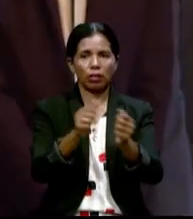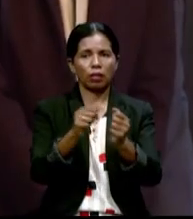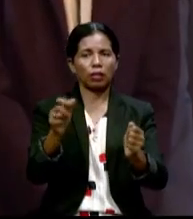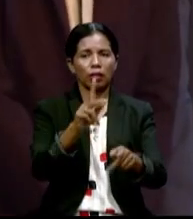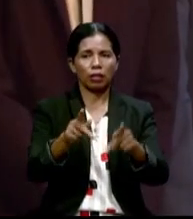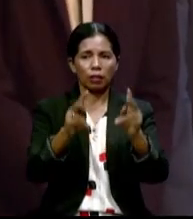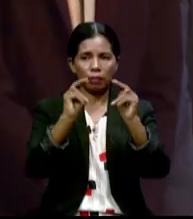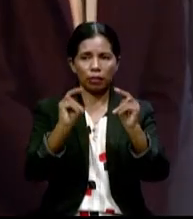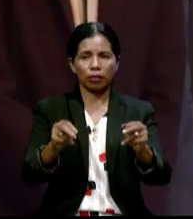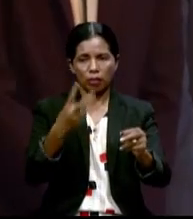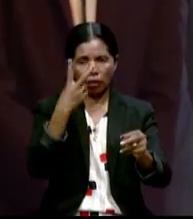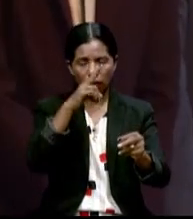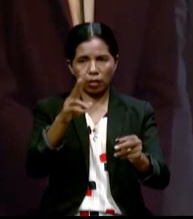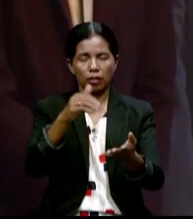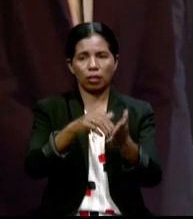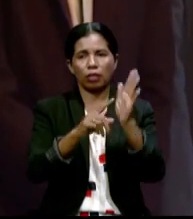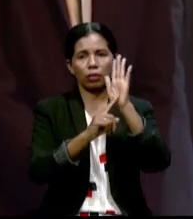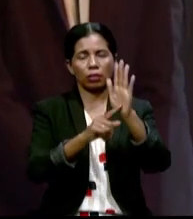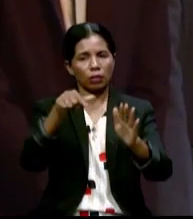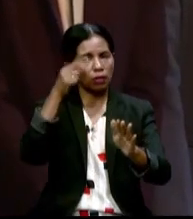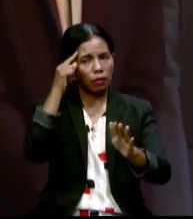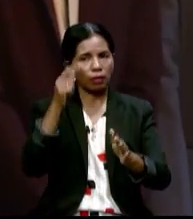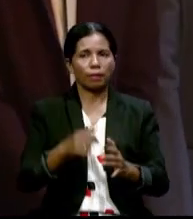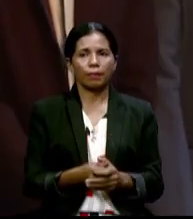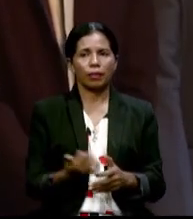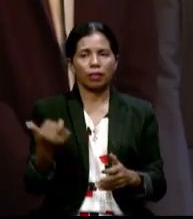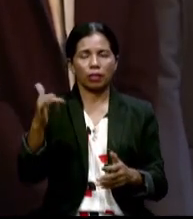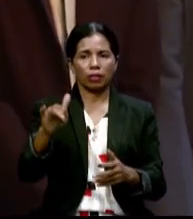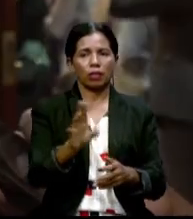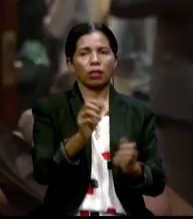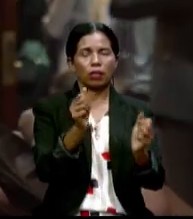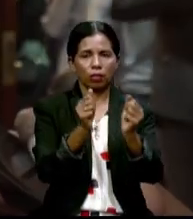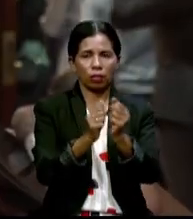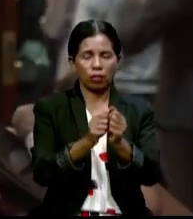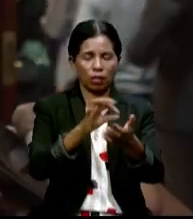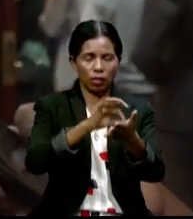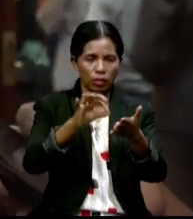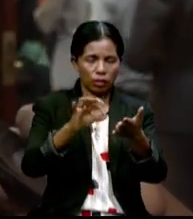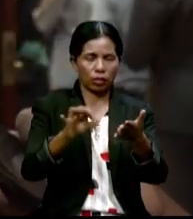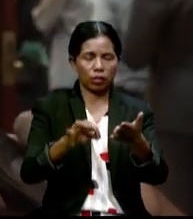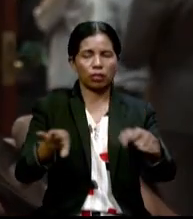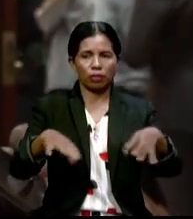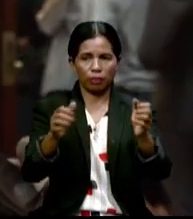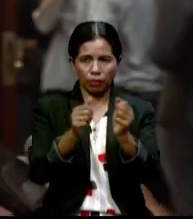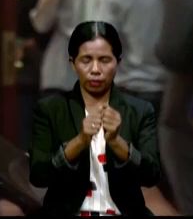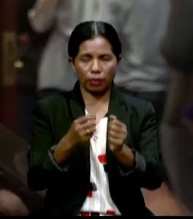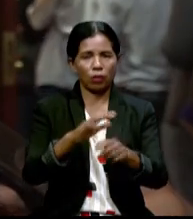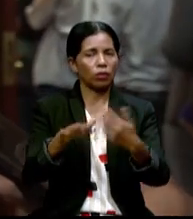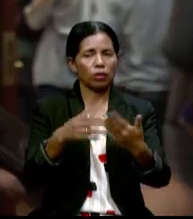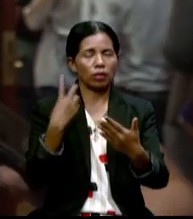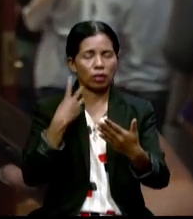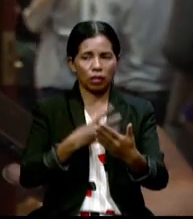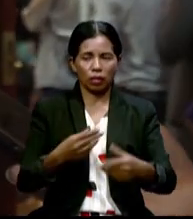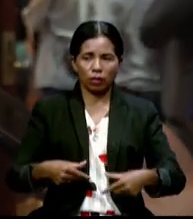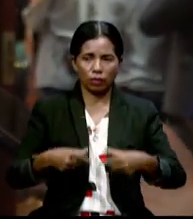Sira precisa justificar para o governo. Sira o contrato, né? Quer dizer, maioria está for